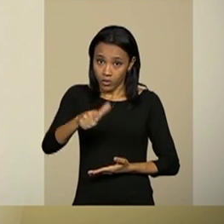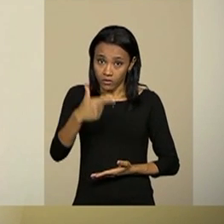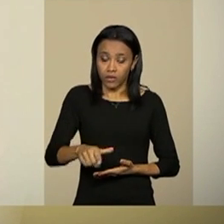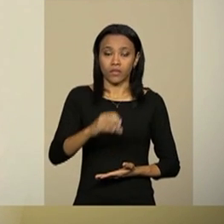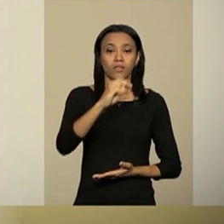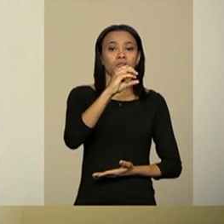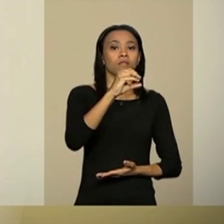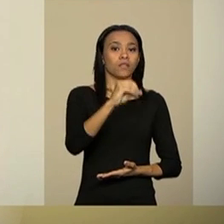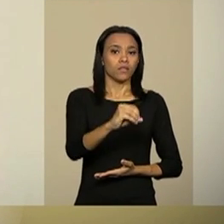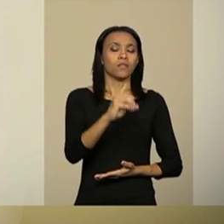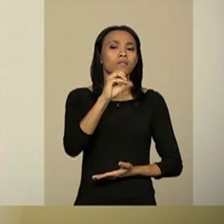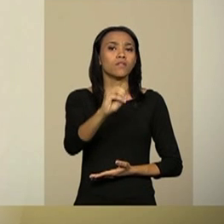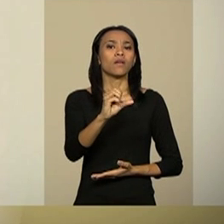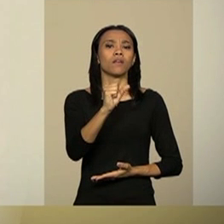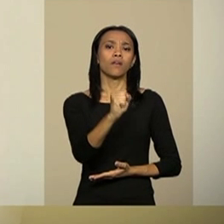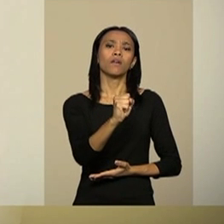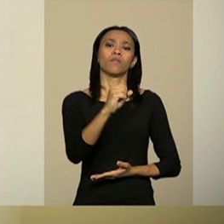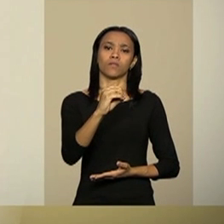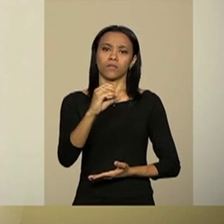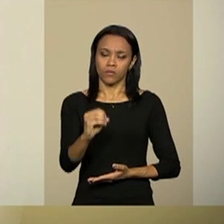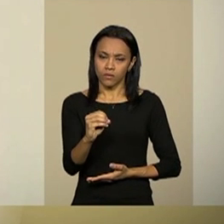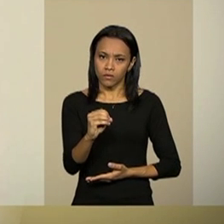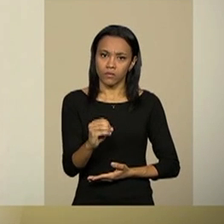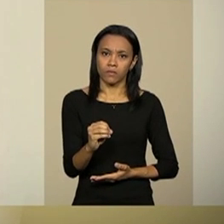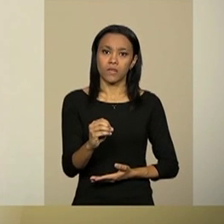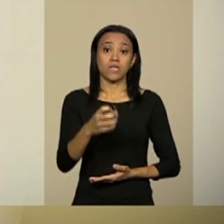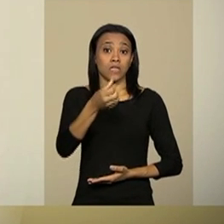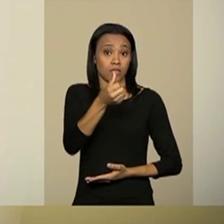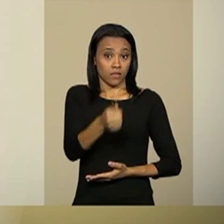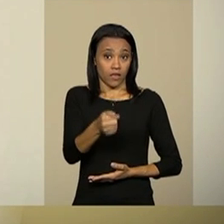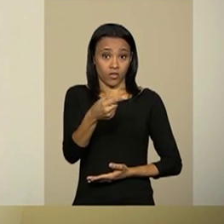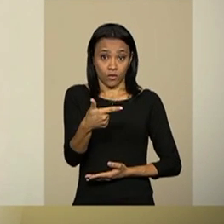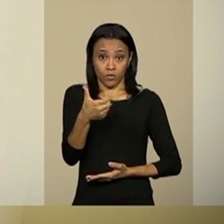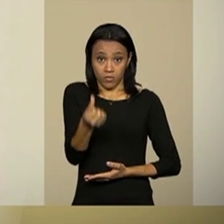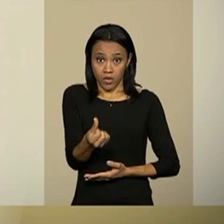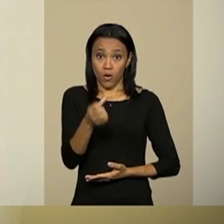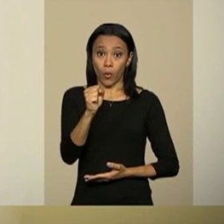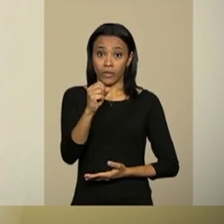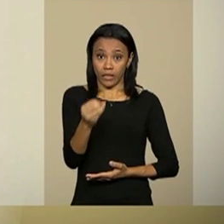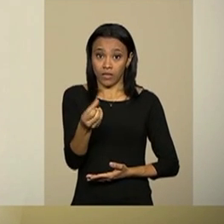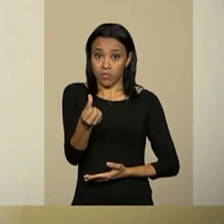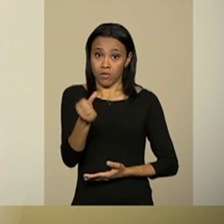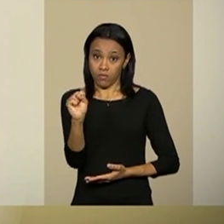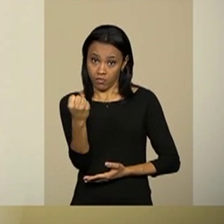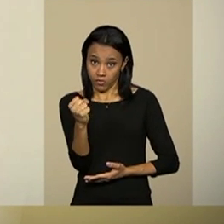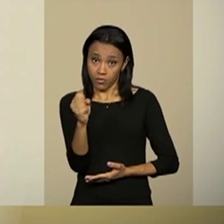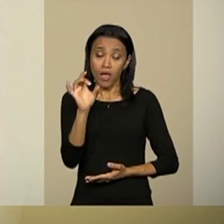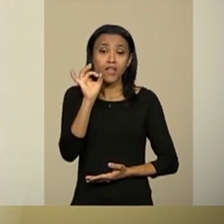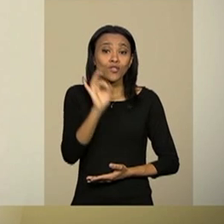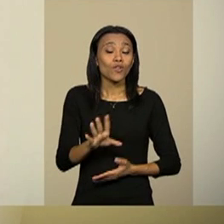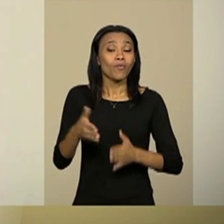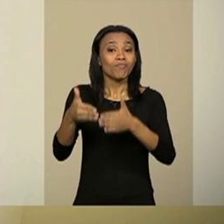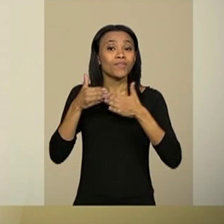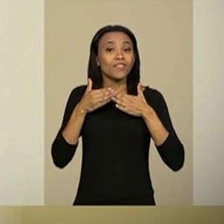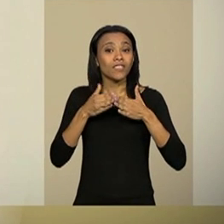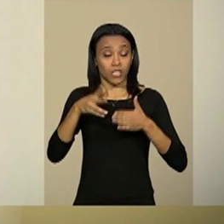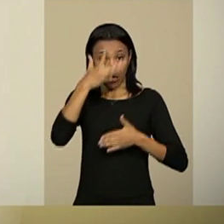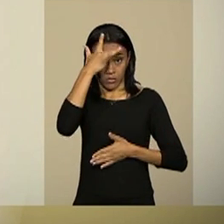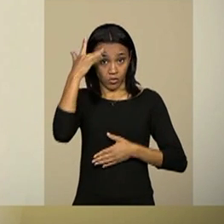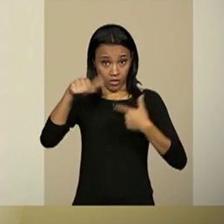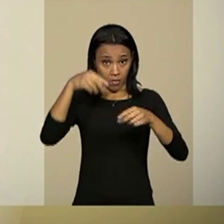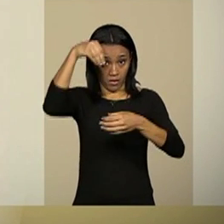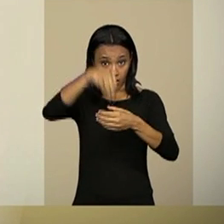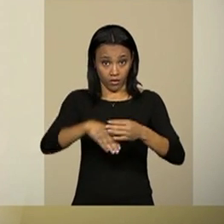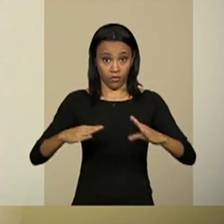luciano um número é o 0800 726 8160 8 é só pedir que o pessoal da caixa